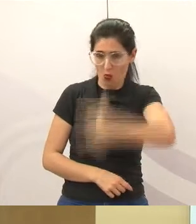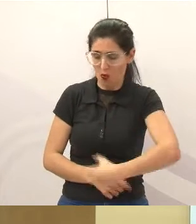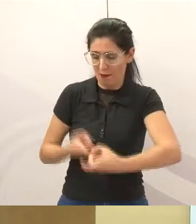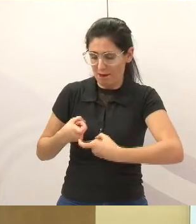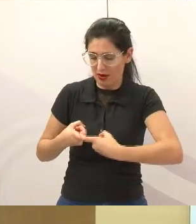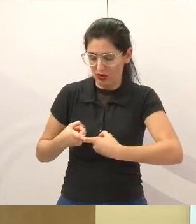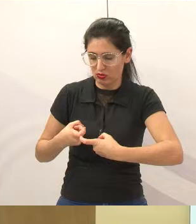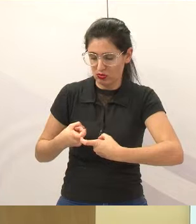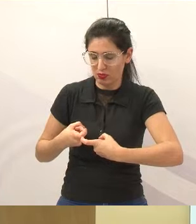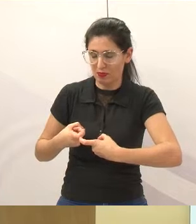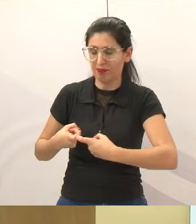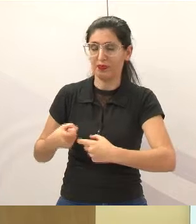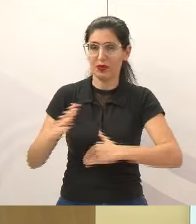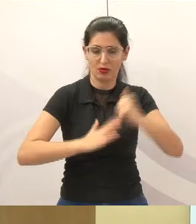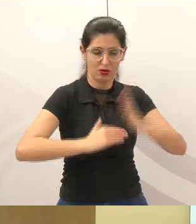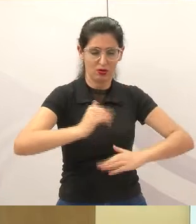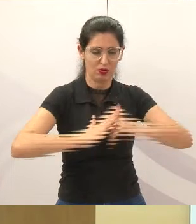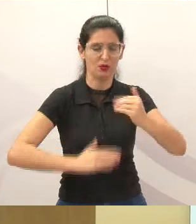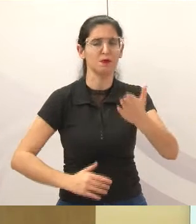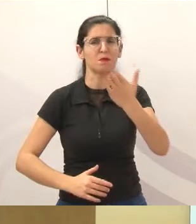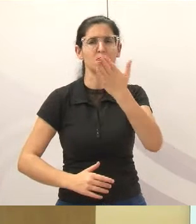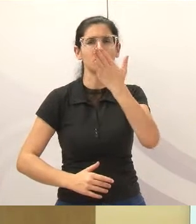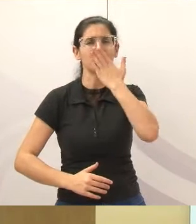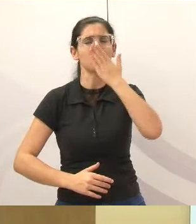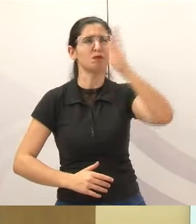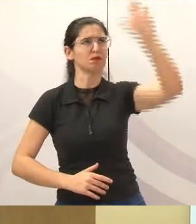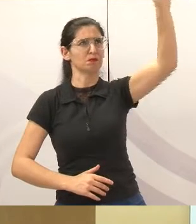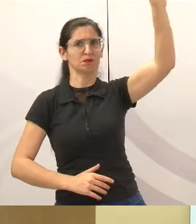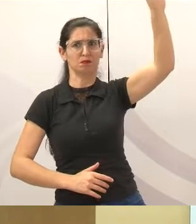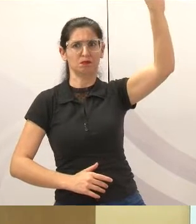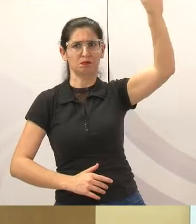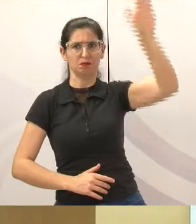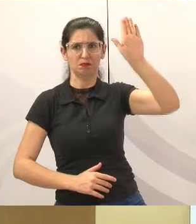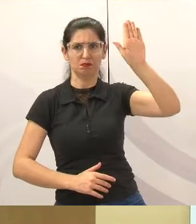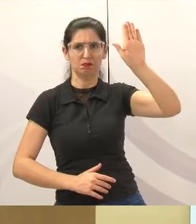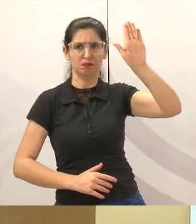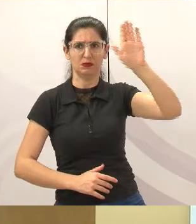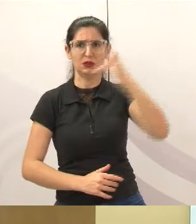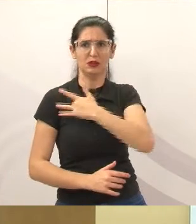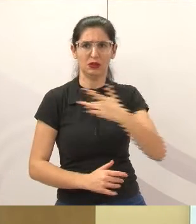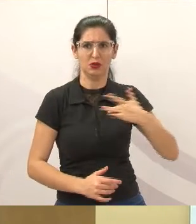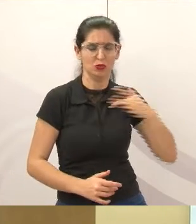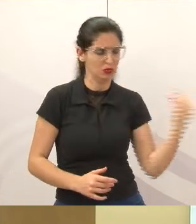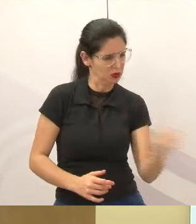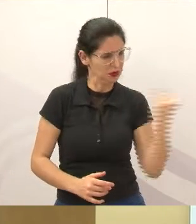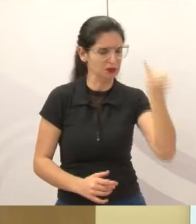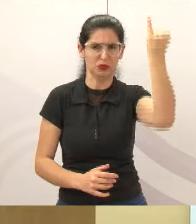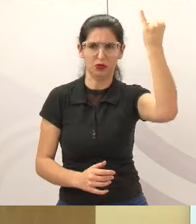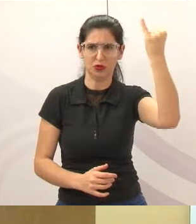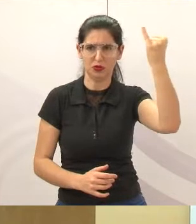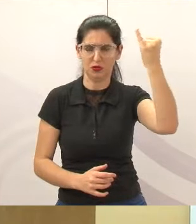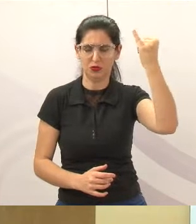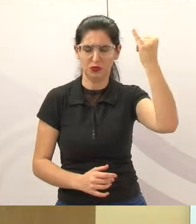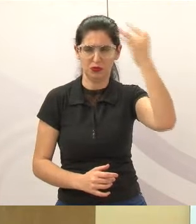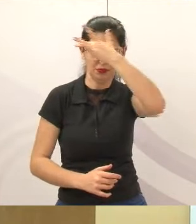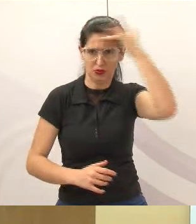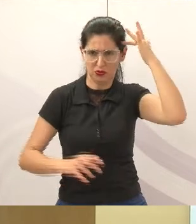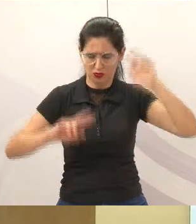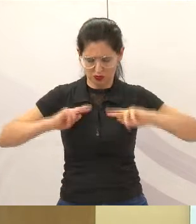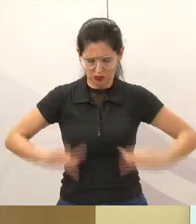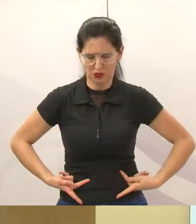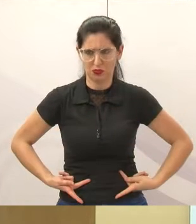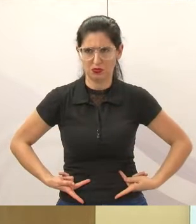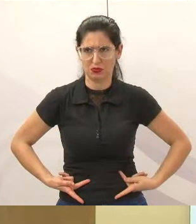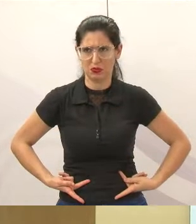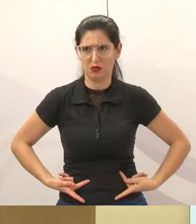tenho compromisso juramentado com a saúde das pessoas e entendo que essa medida é complementar e fundamental a